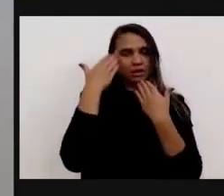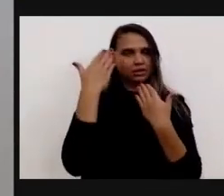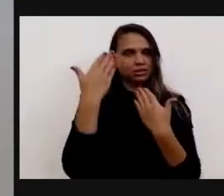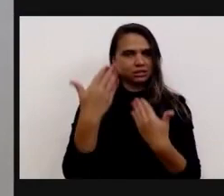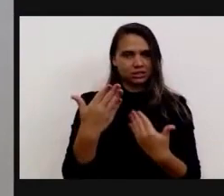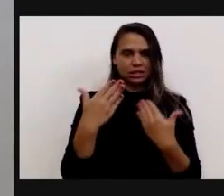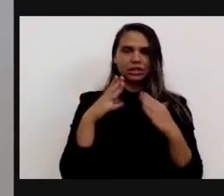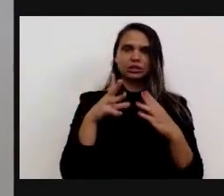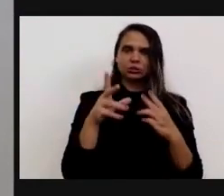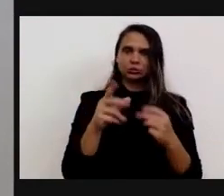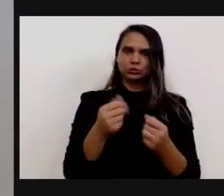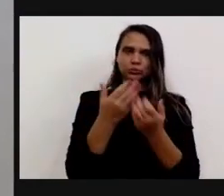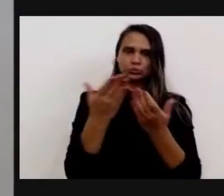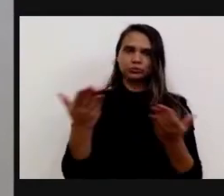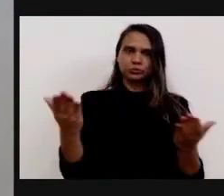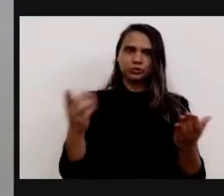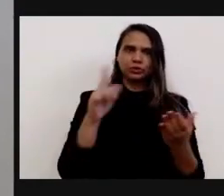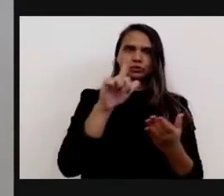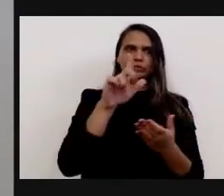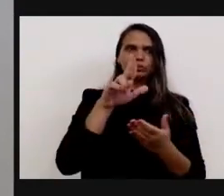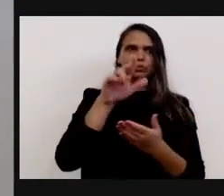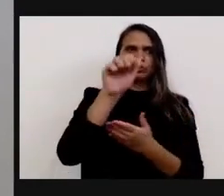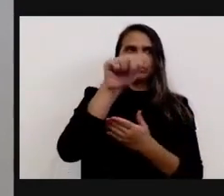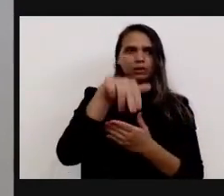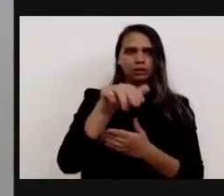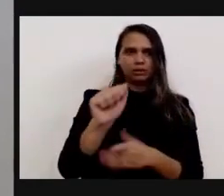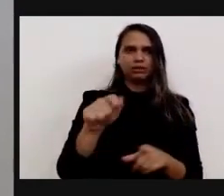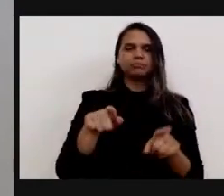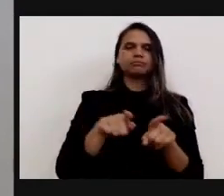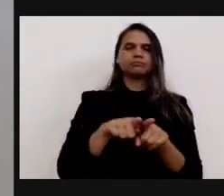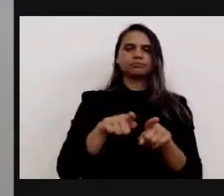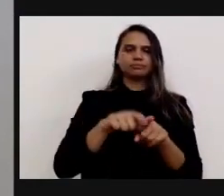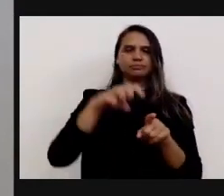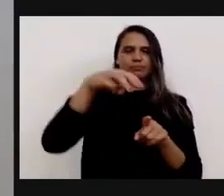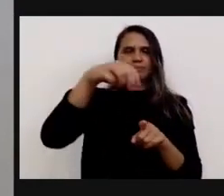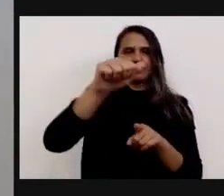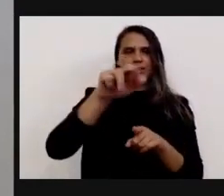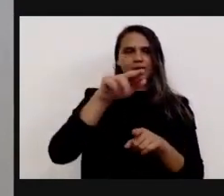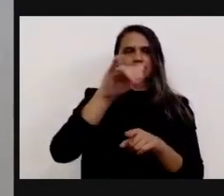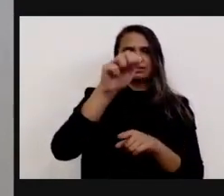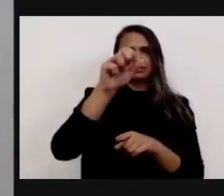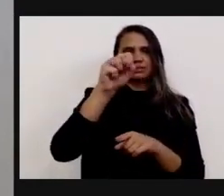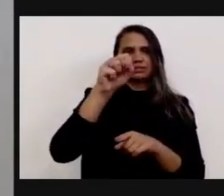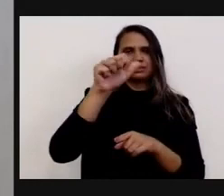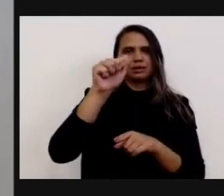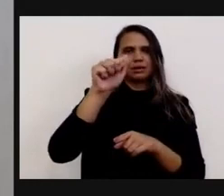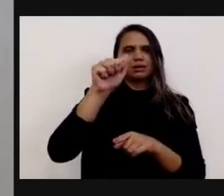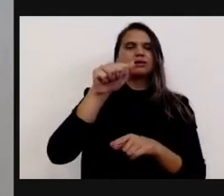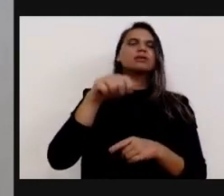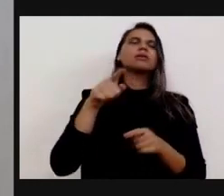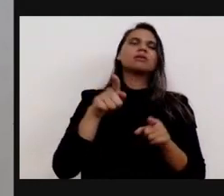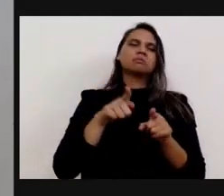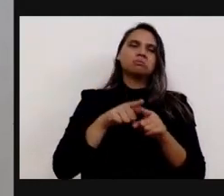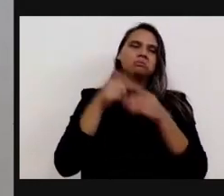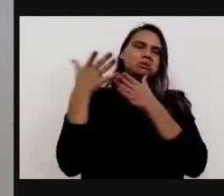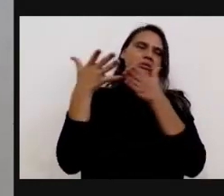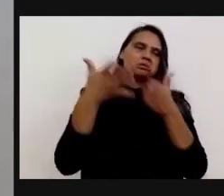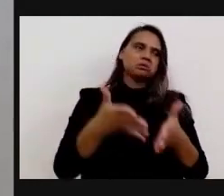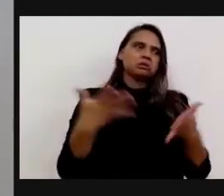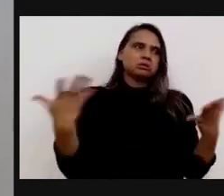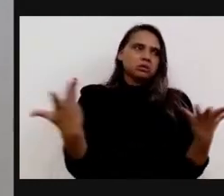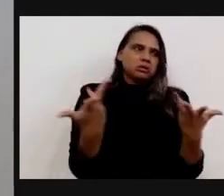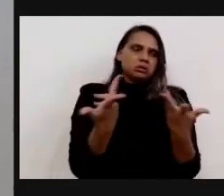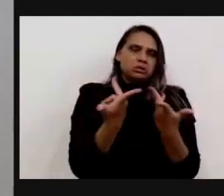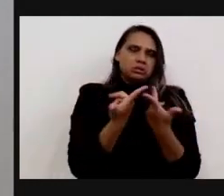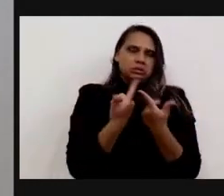a marisaura Camões e a Luana Faria pela não só pela sua participação aqui para as ideias excelentes mas também